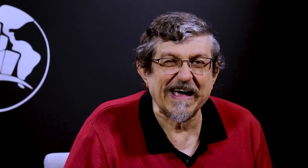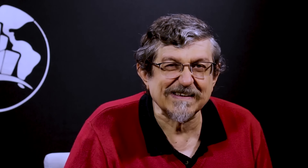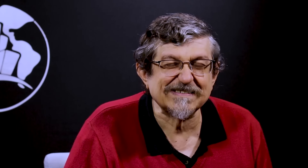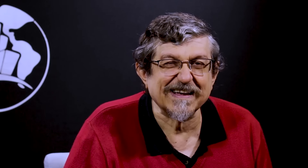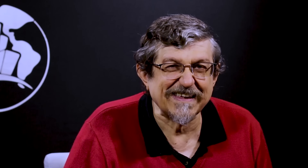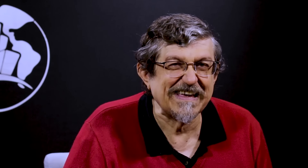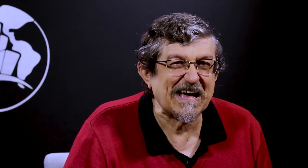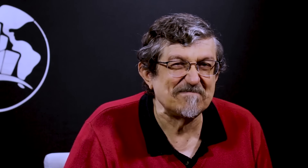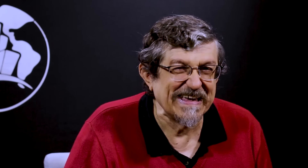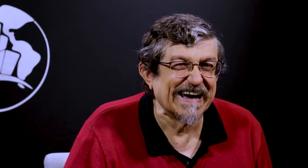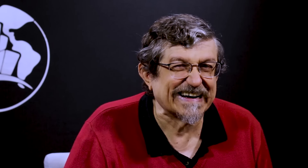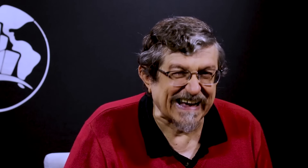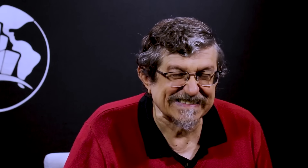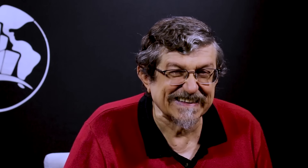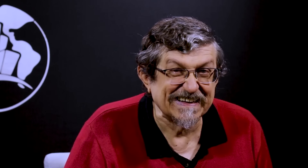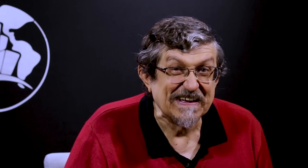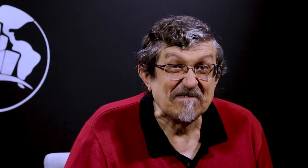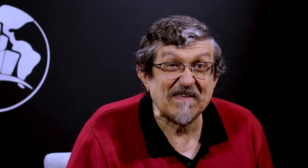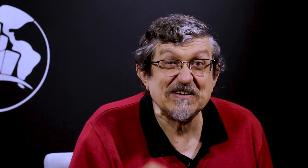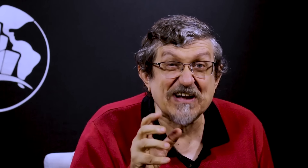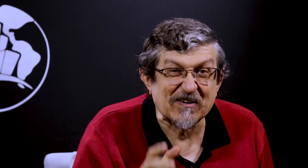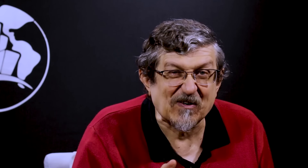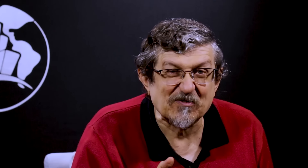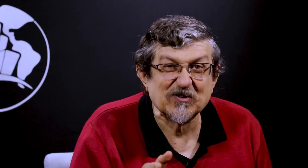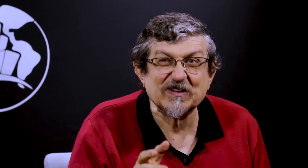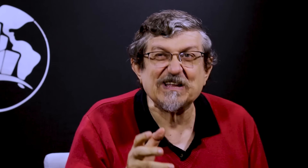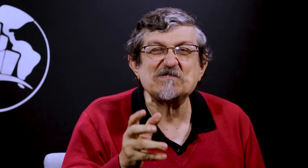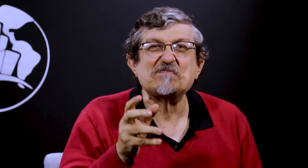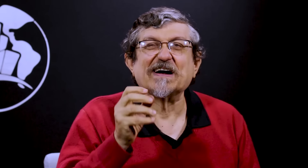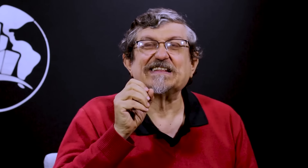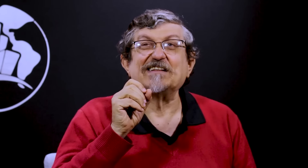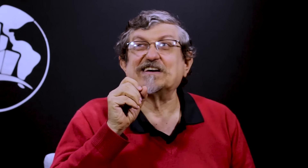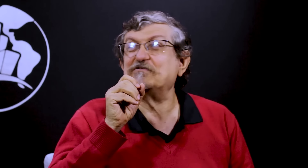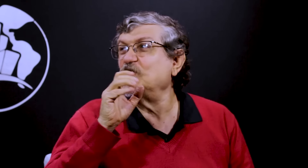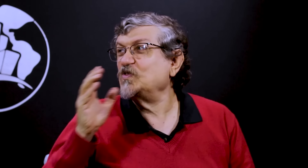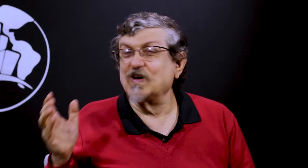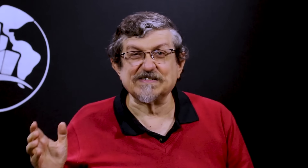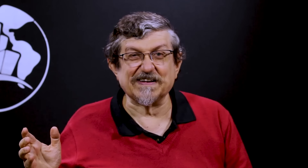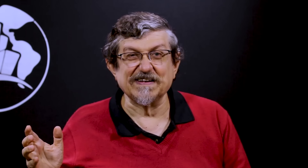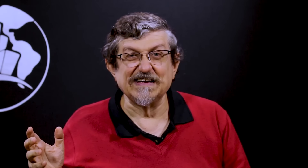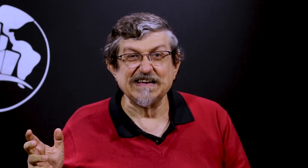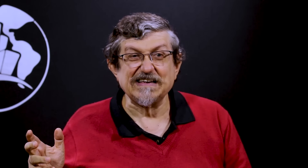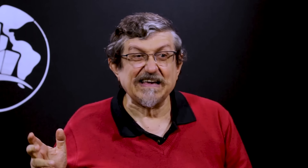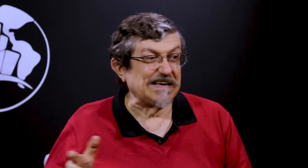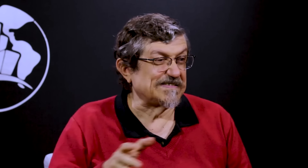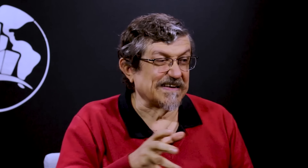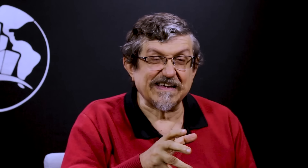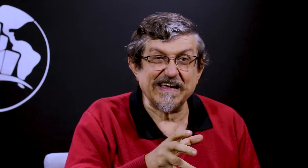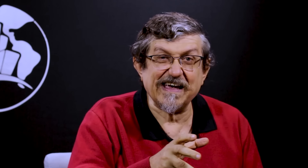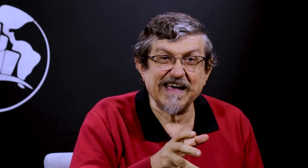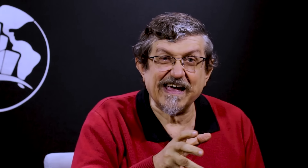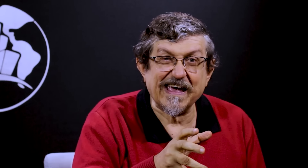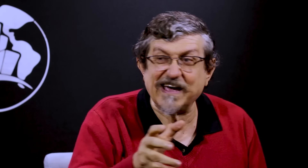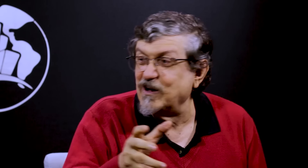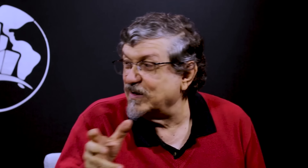falou, esta aqui é a minha casa. Mas Jacó ficou tão impactado que ele falou, nossa, esse